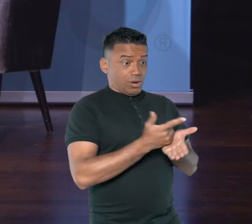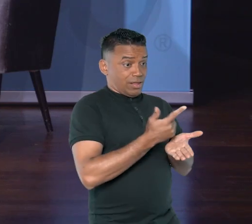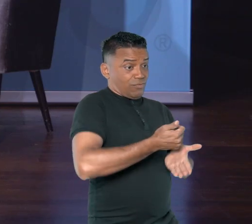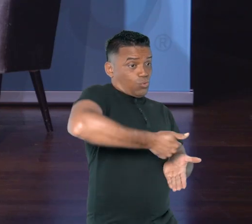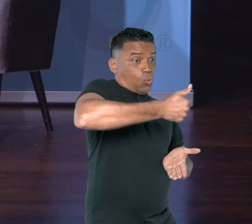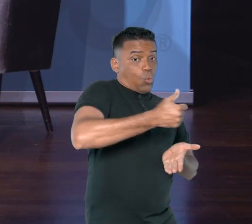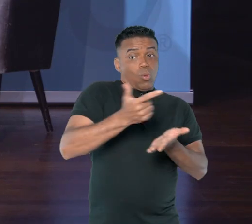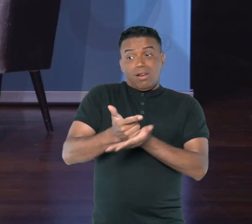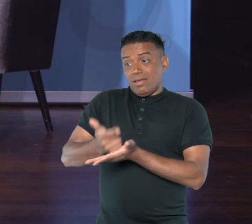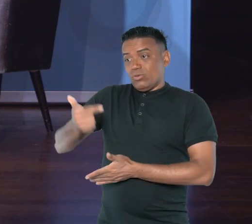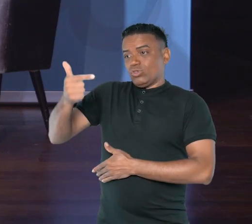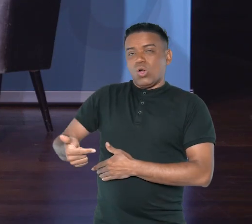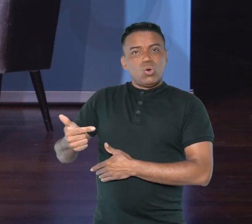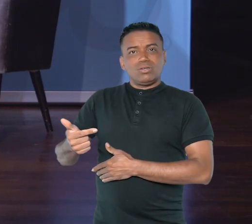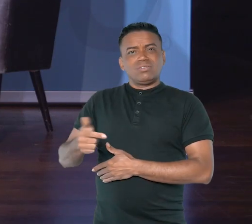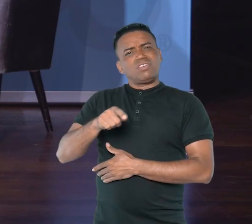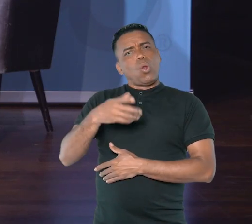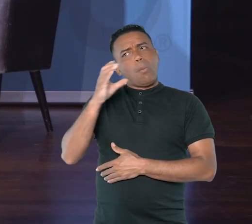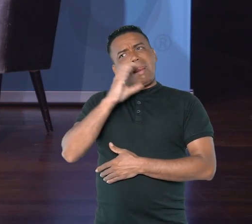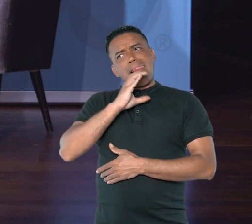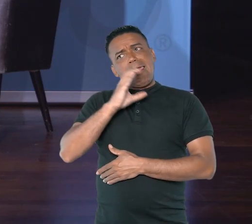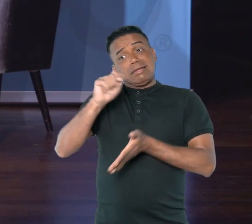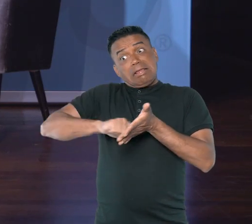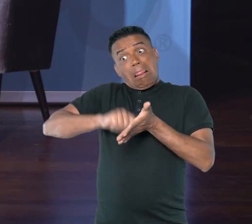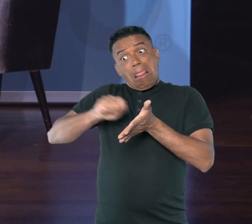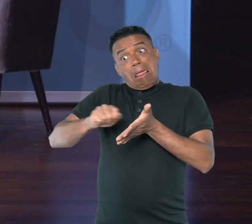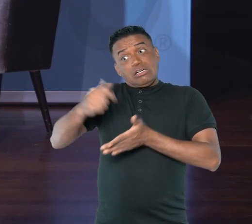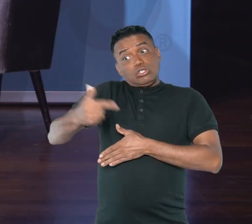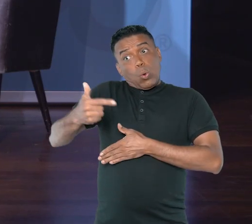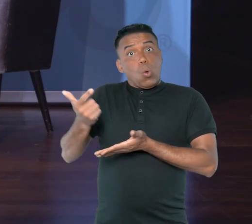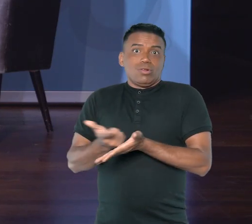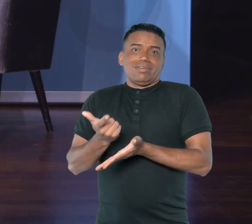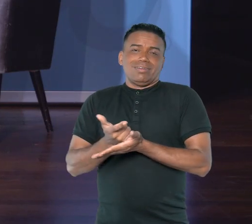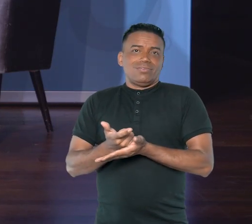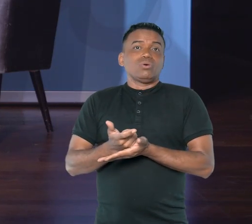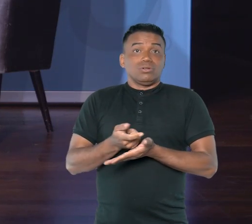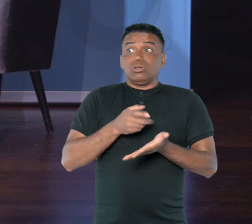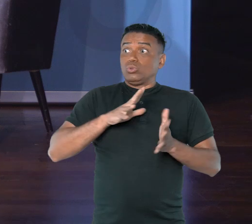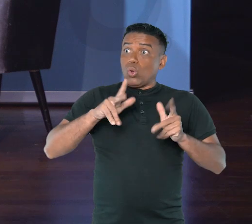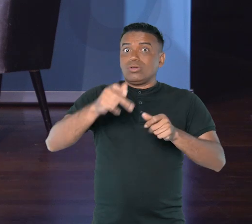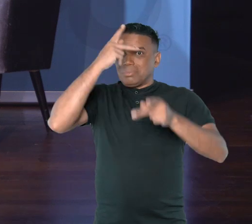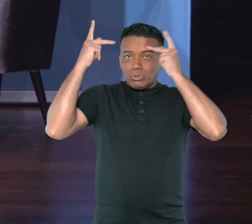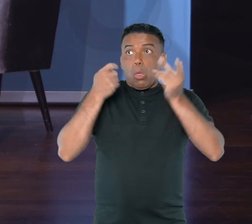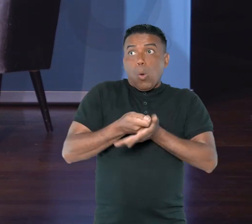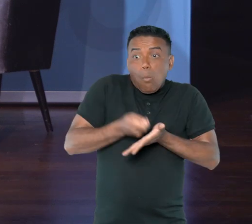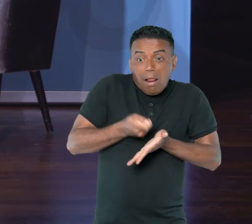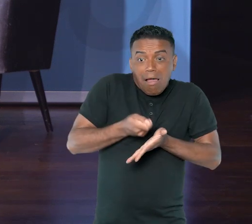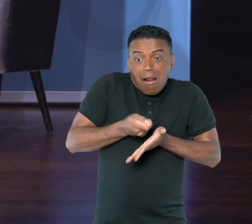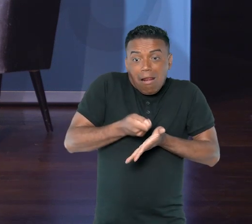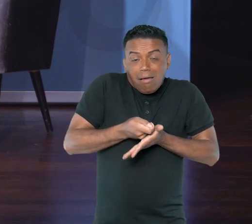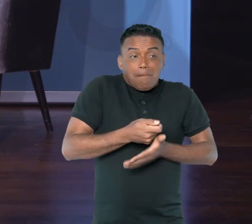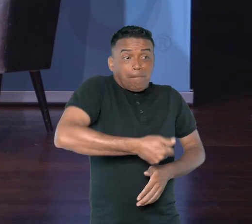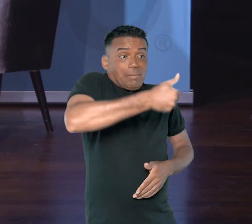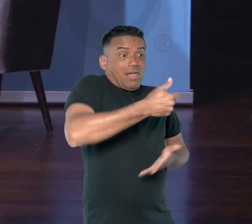Você mesmo disse que não teve essa pressa, né, de lançar o segundo livro, que eu imagino que foi bem cobrada, né? Sempre